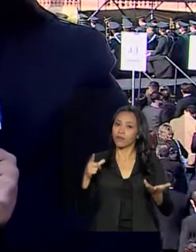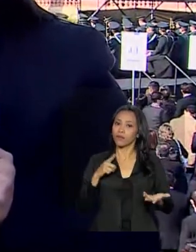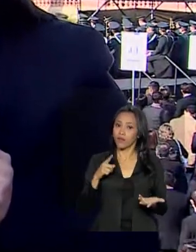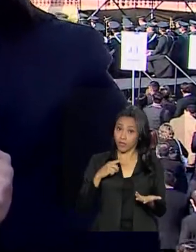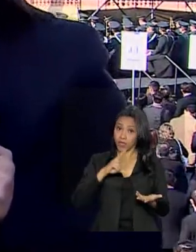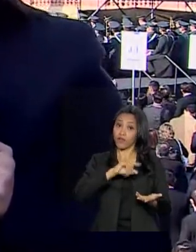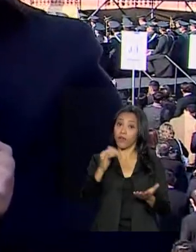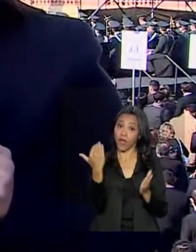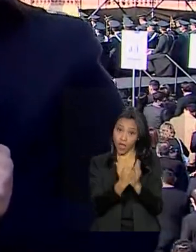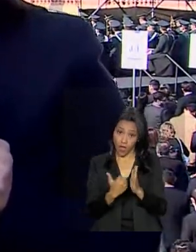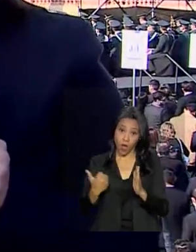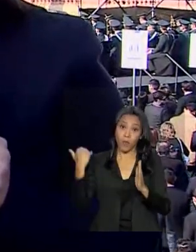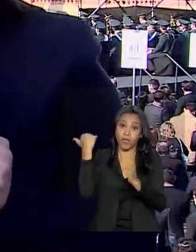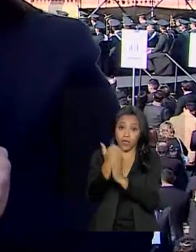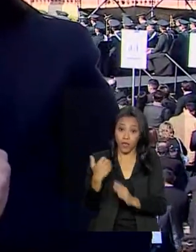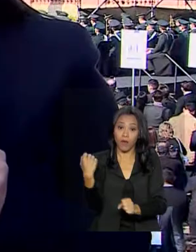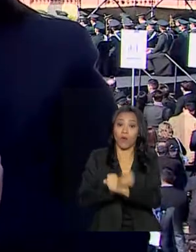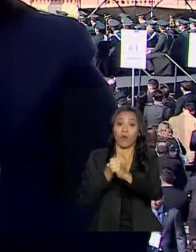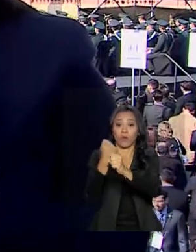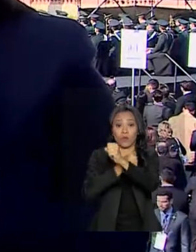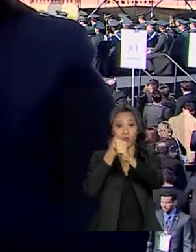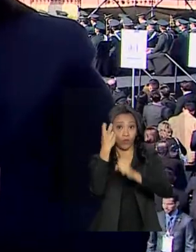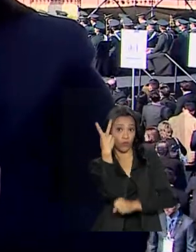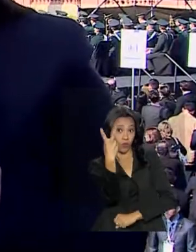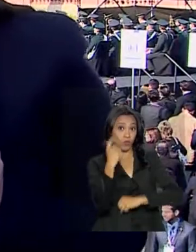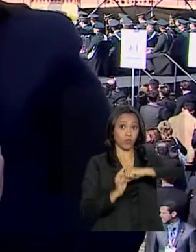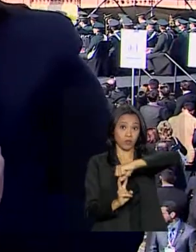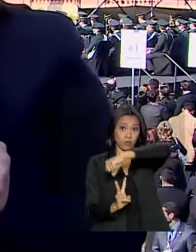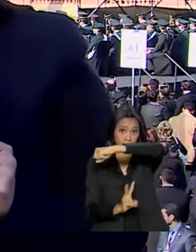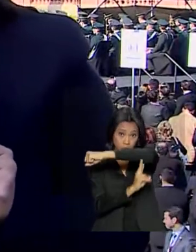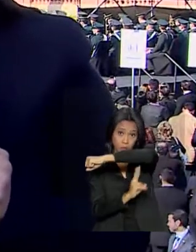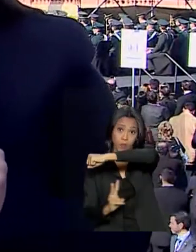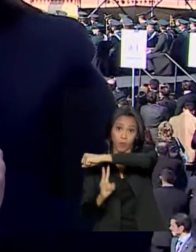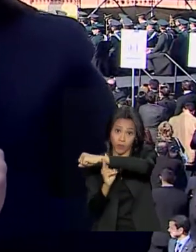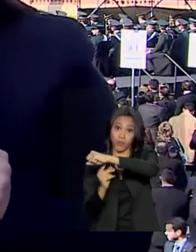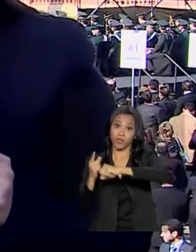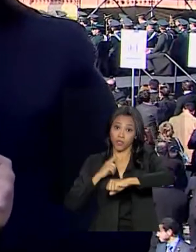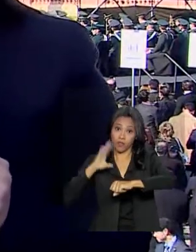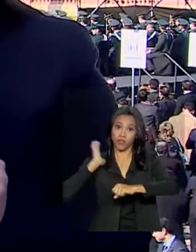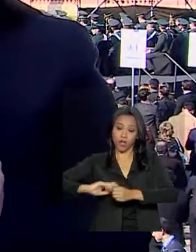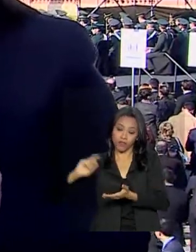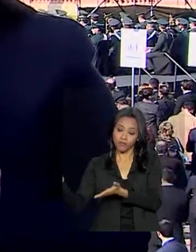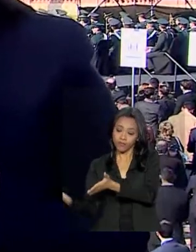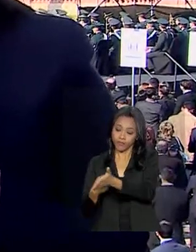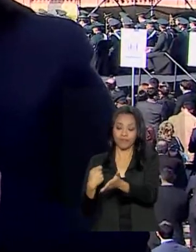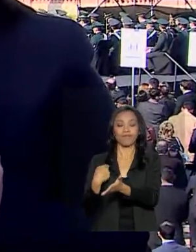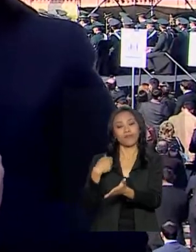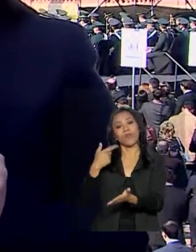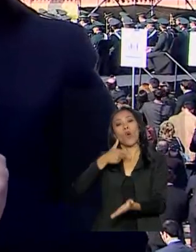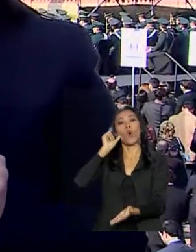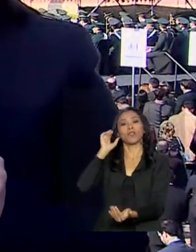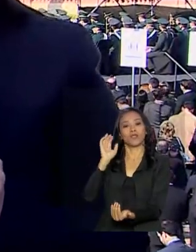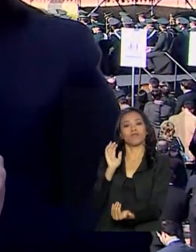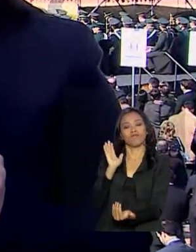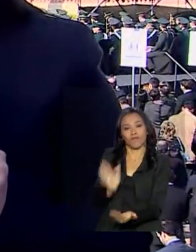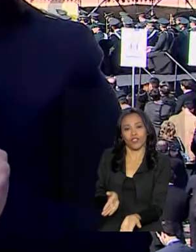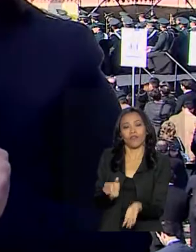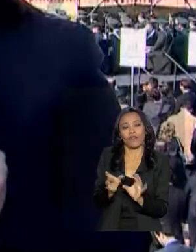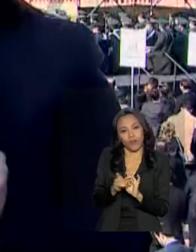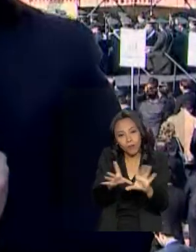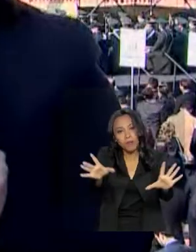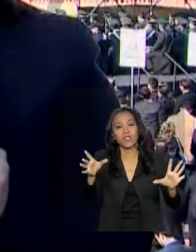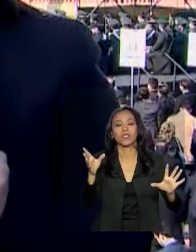deve aumentar ainda mais com a construção de 2 pontes que foram, houve a promulgação e a assinatura de um acordo ontem para a construção